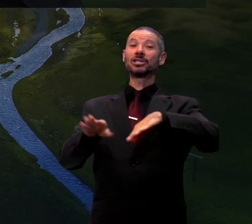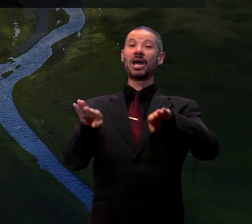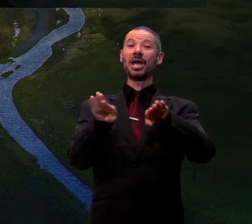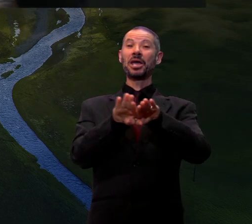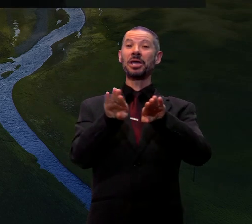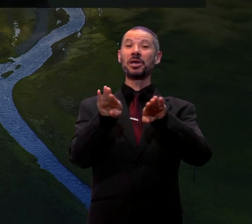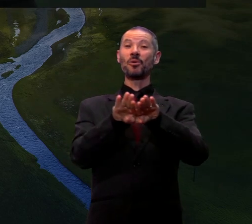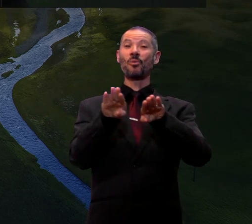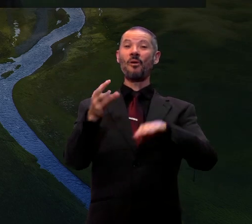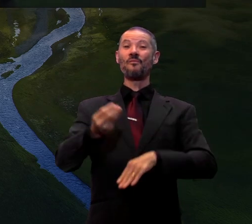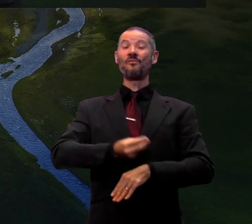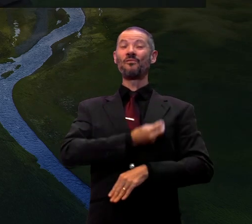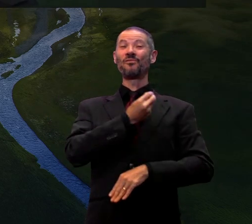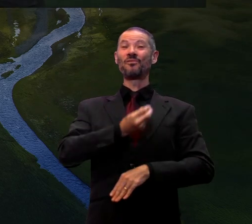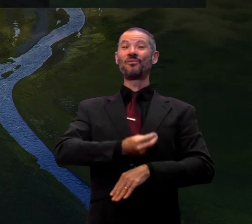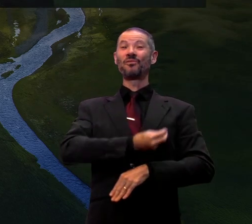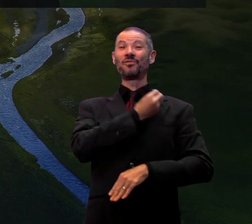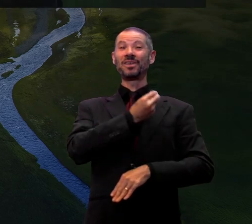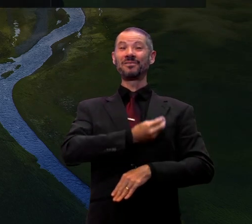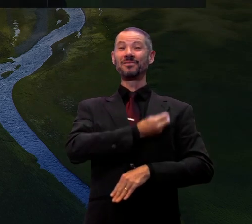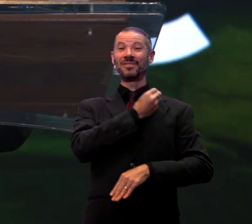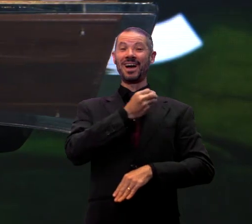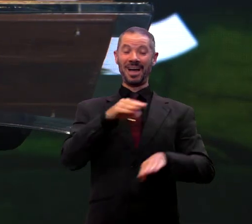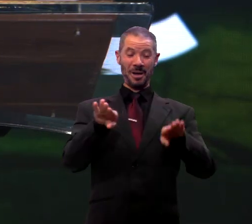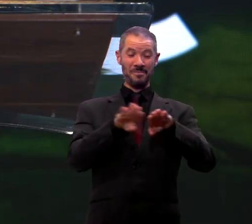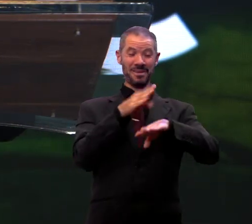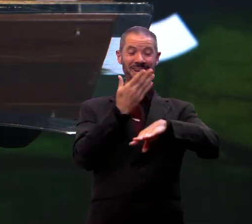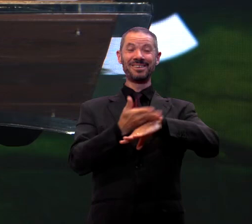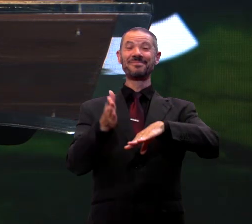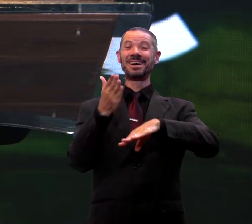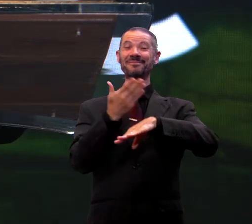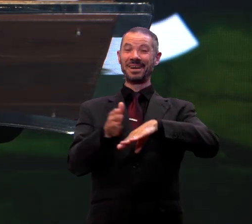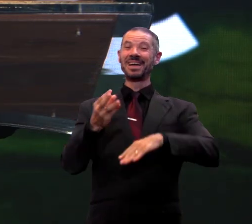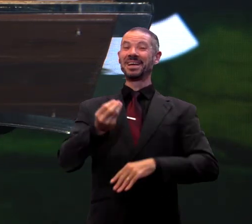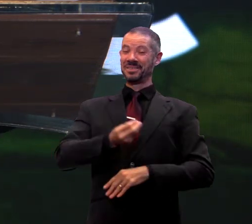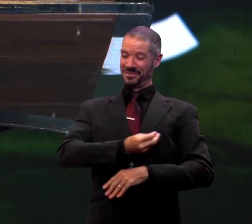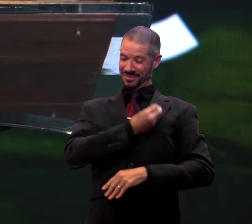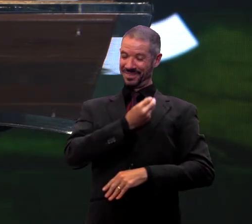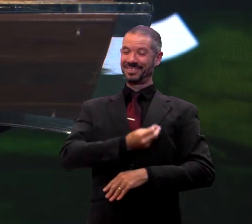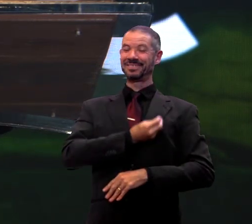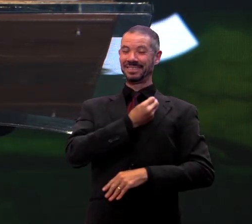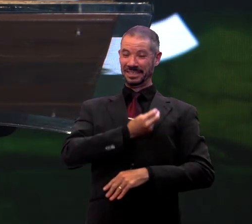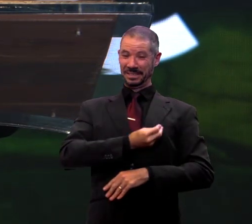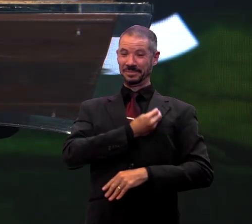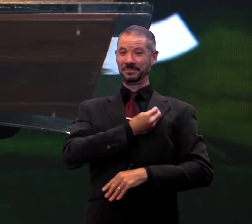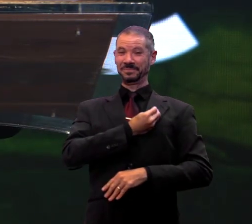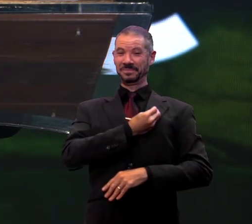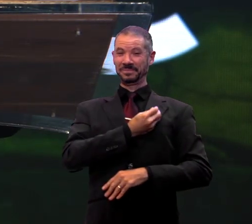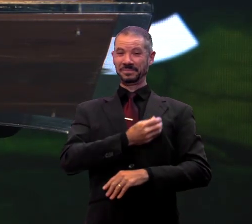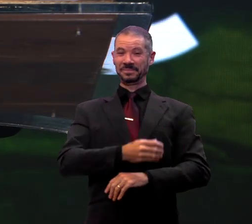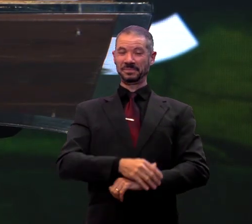assim. Viva assim. E você viverá.